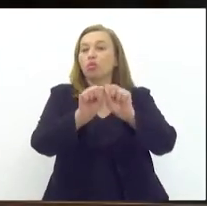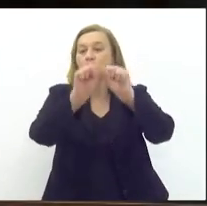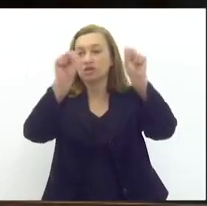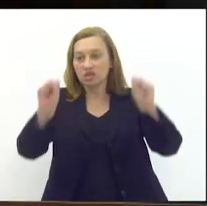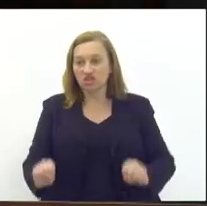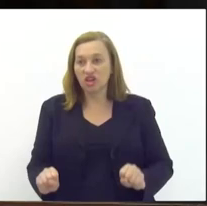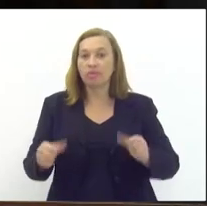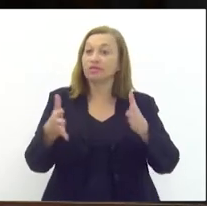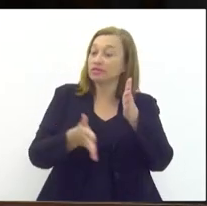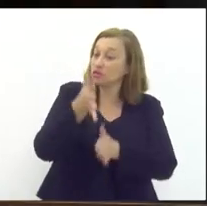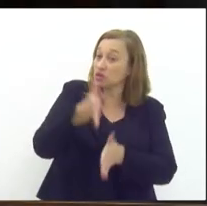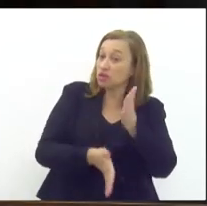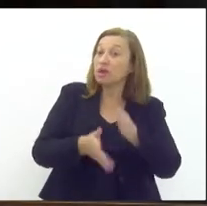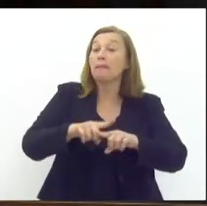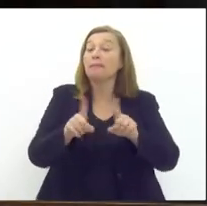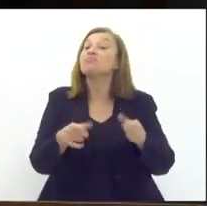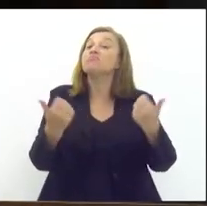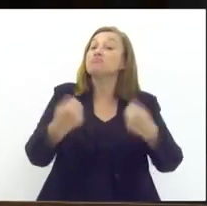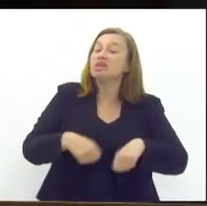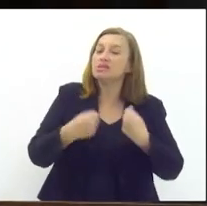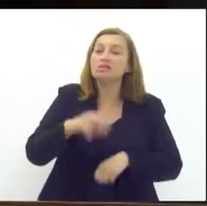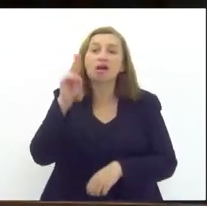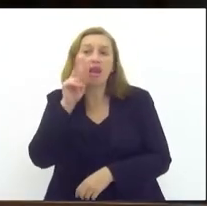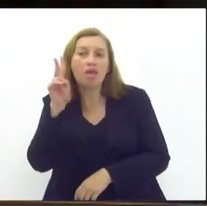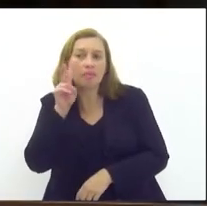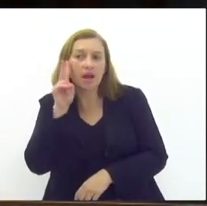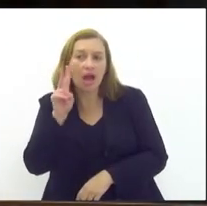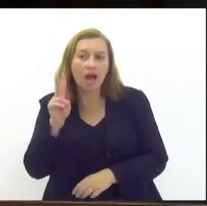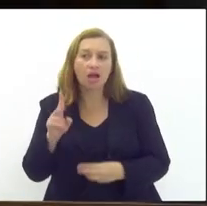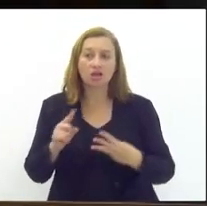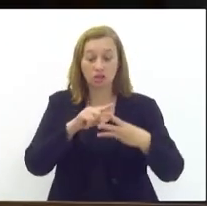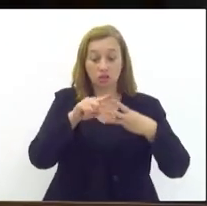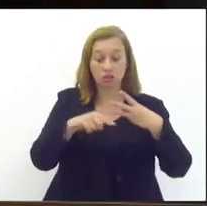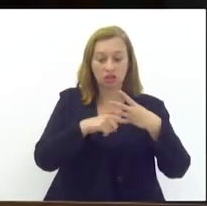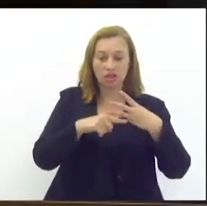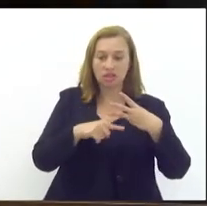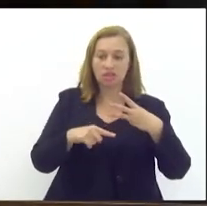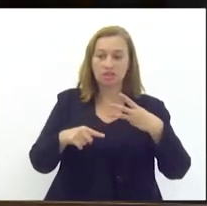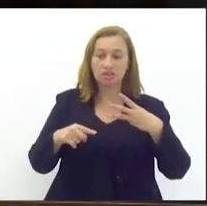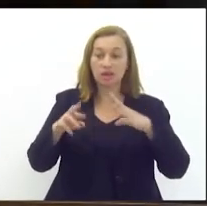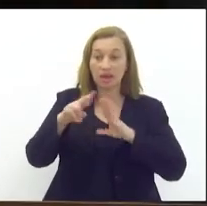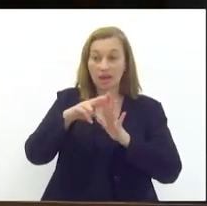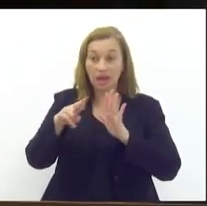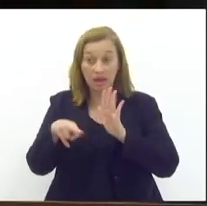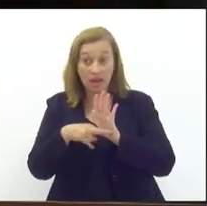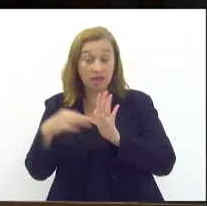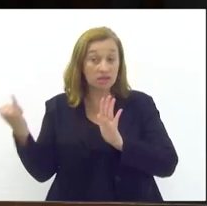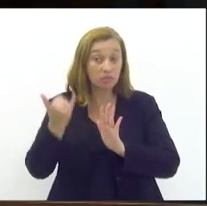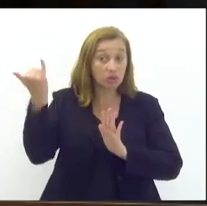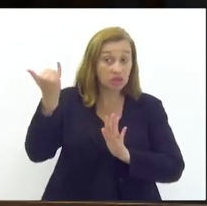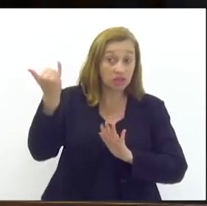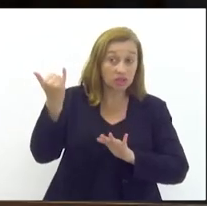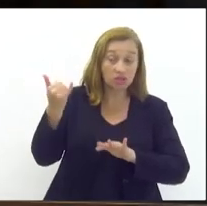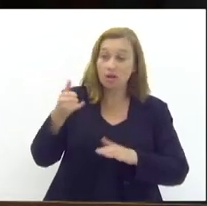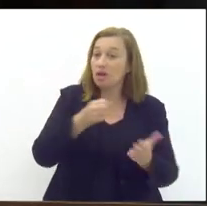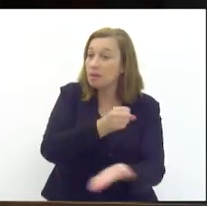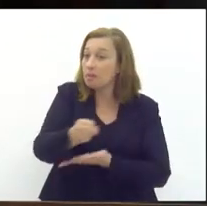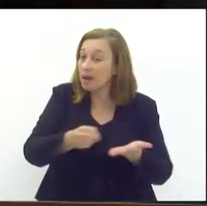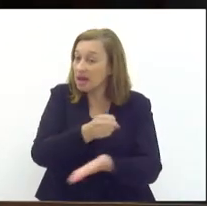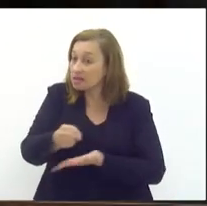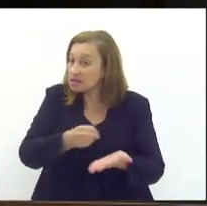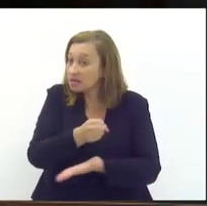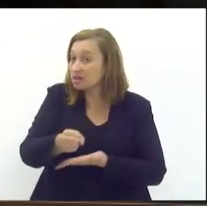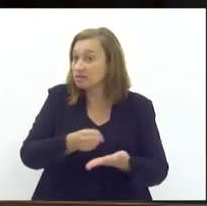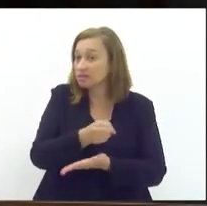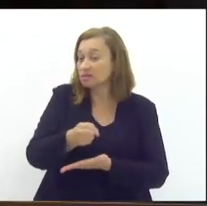ineficaz só que a gente precisa ter lembrar que o Estado tem três funções básicas estabilizadora Locativa e distributivo onde ela